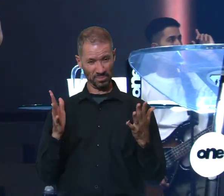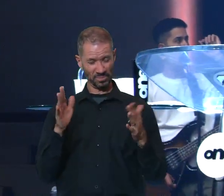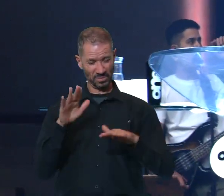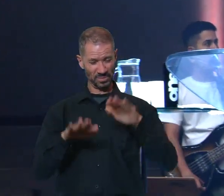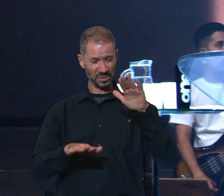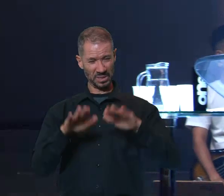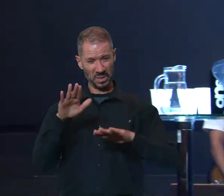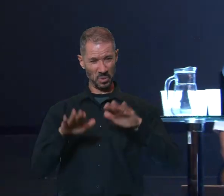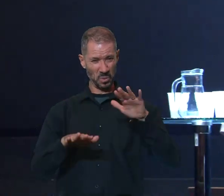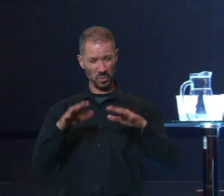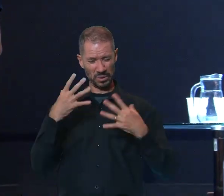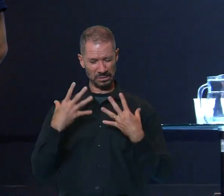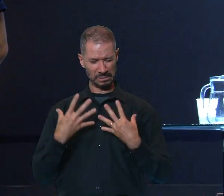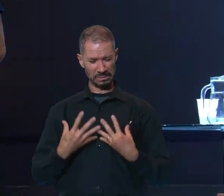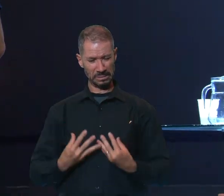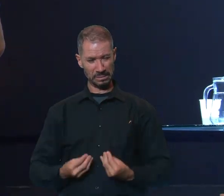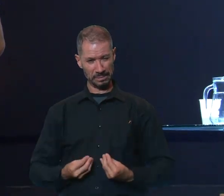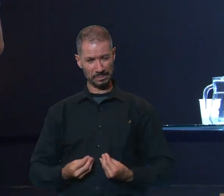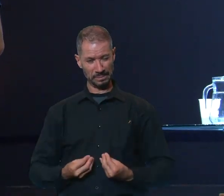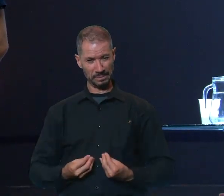talvez você está tão cansado,